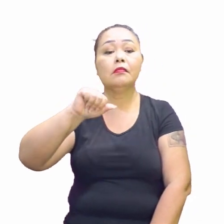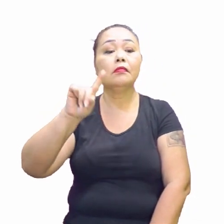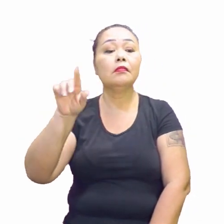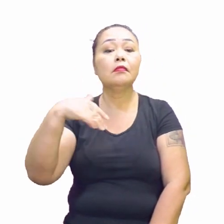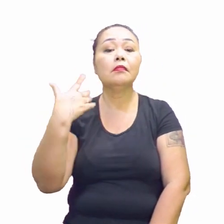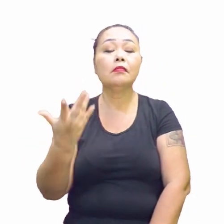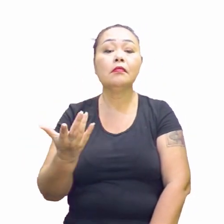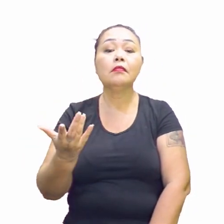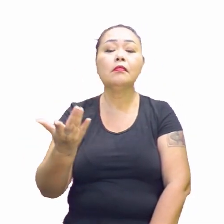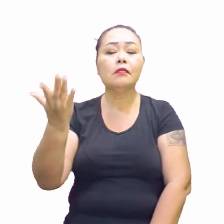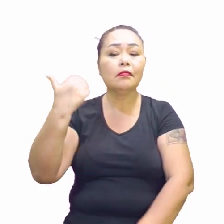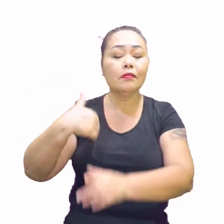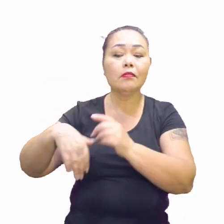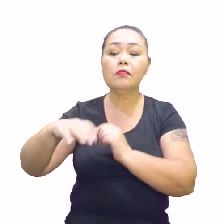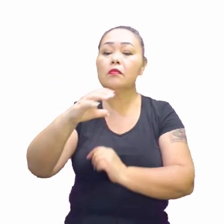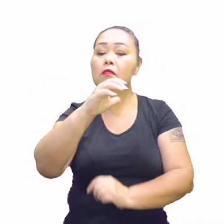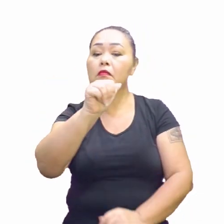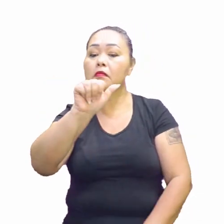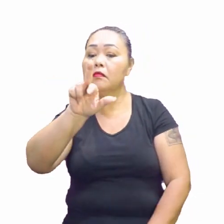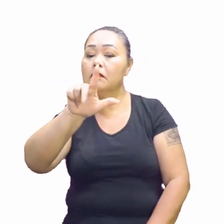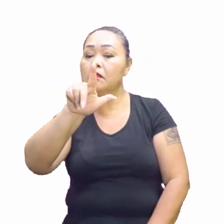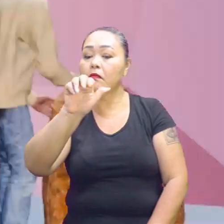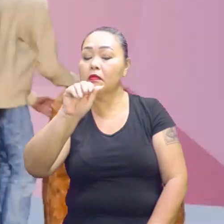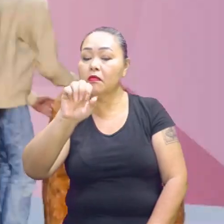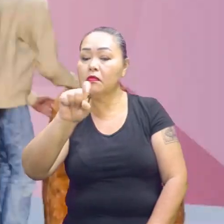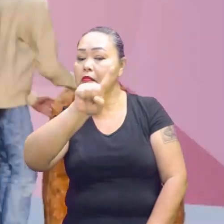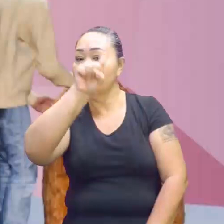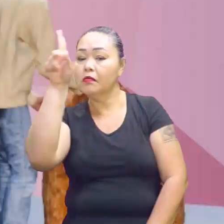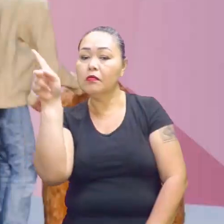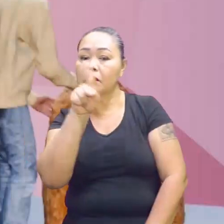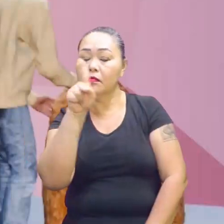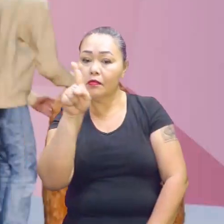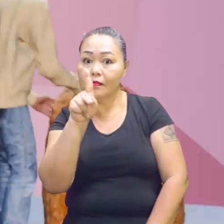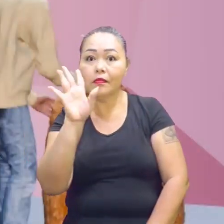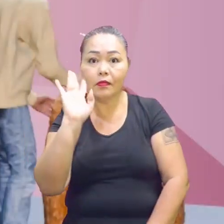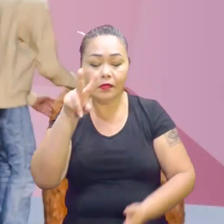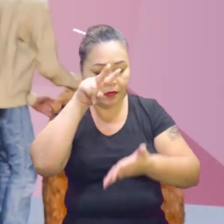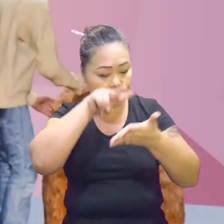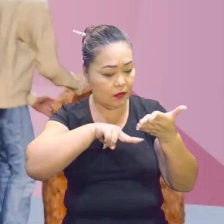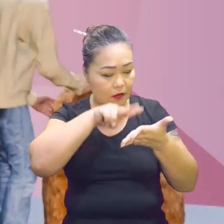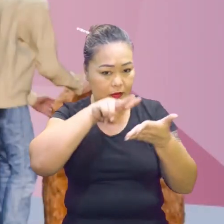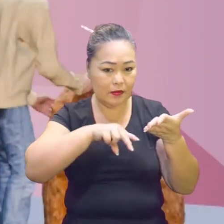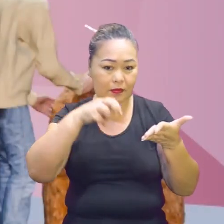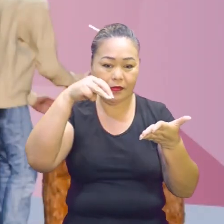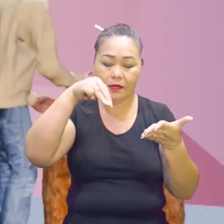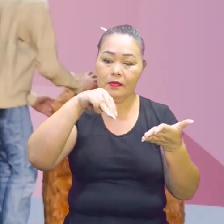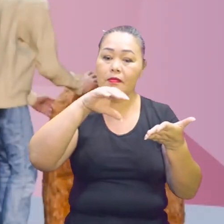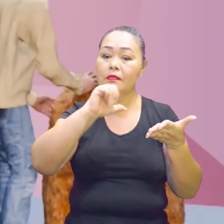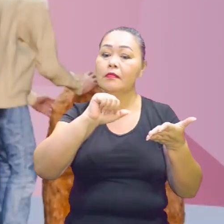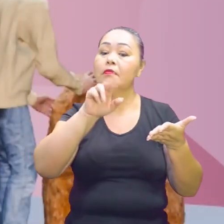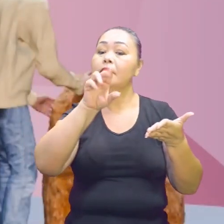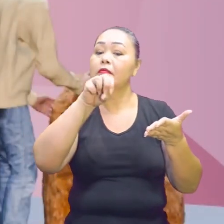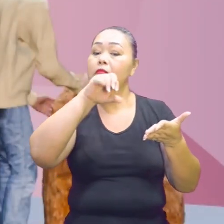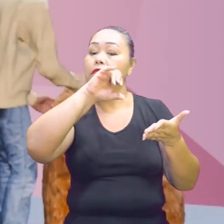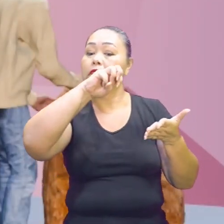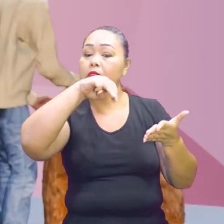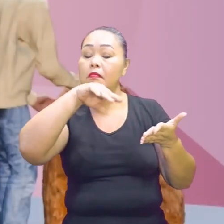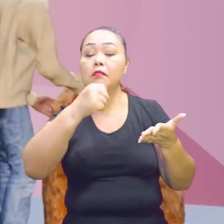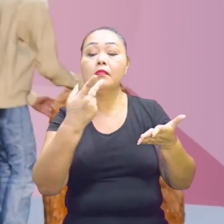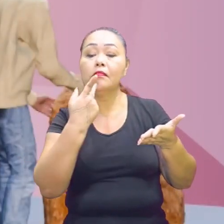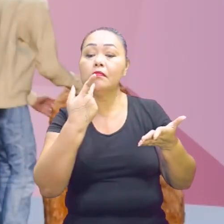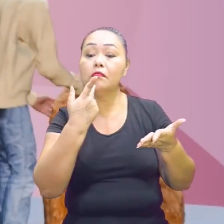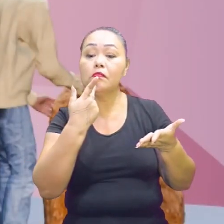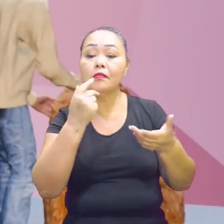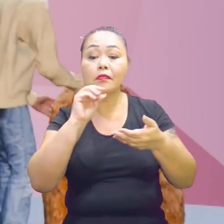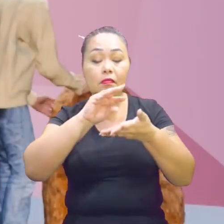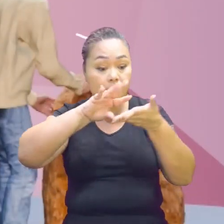aí, Carlos, lá do professor Diniz. Já leu, Carlos, Macunaíma? Fala um pouquinho pra gente